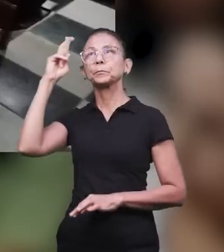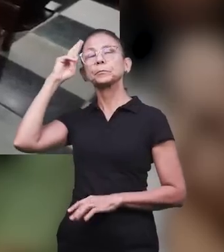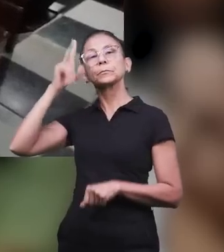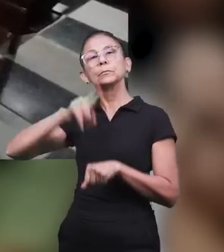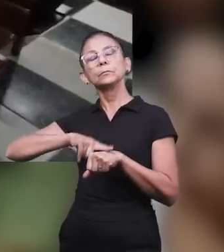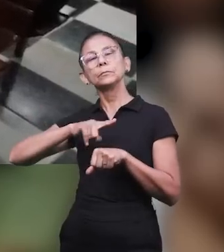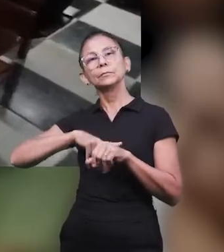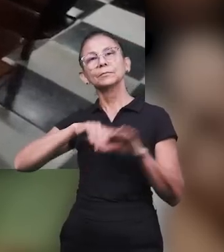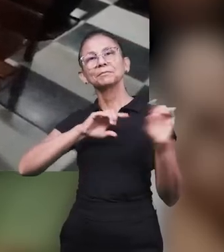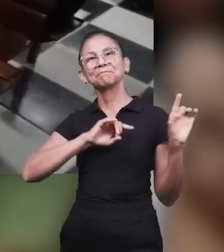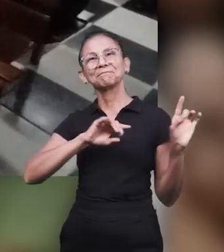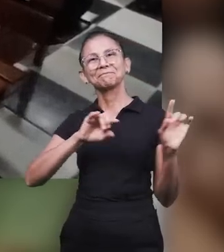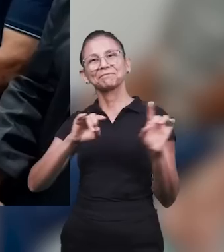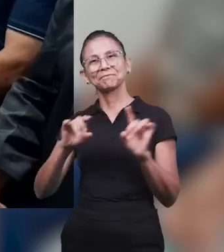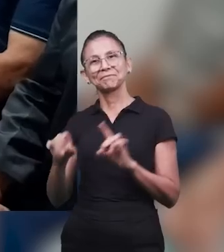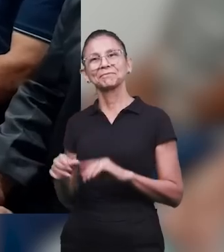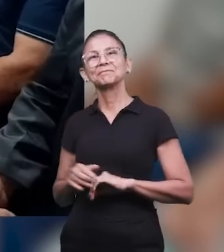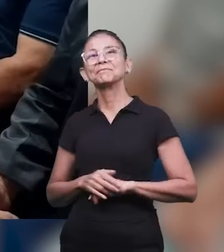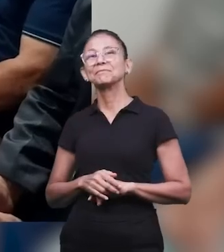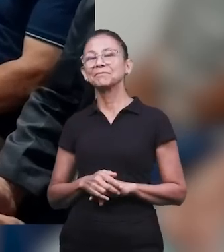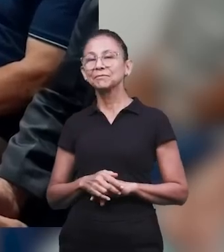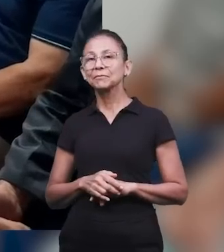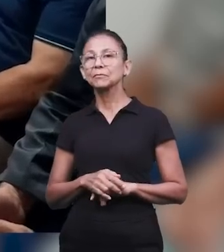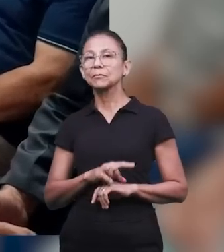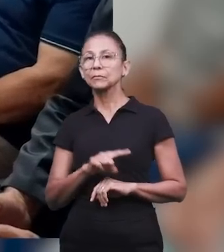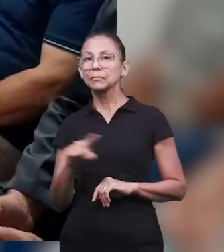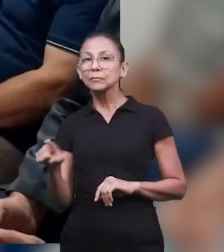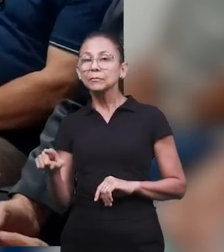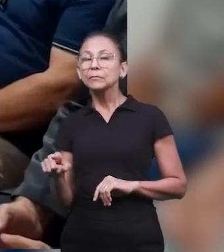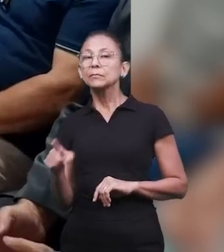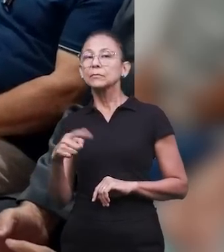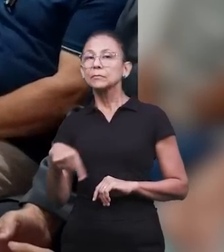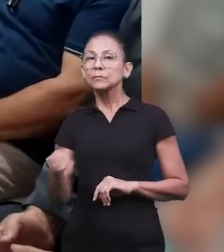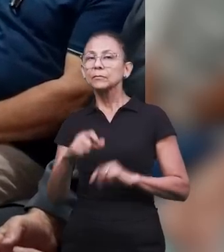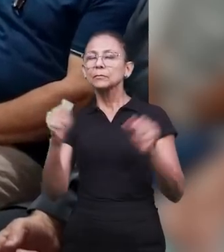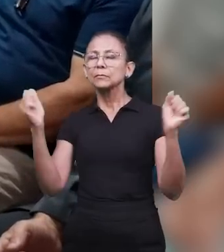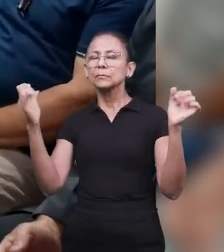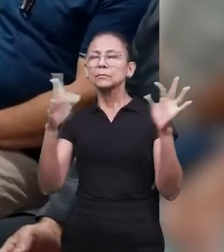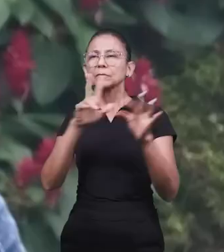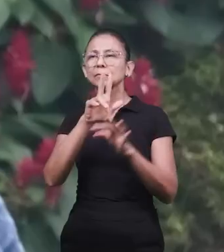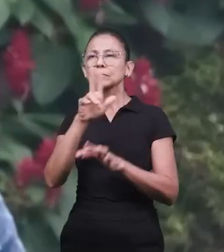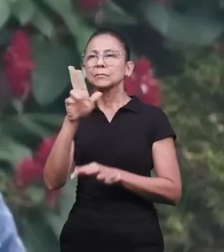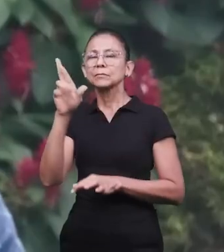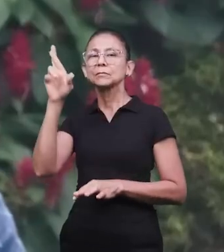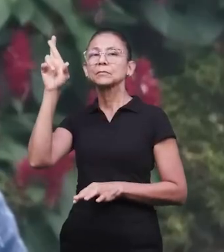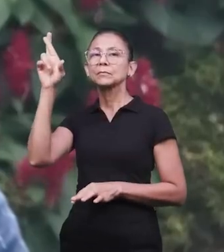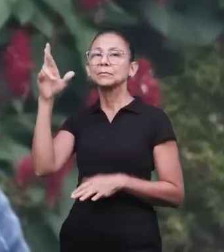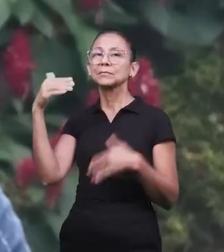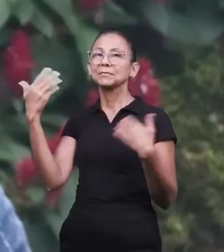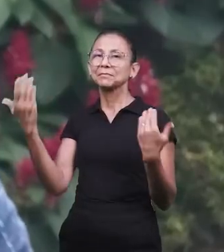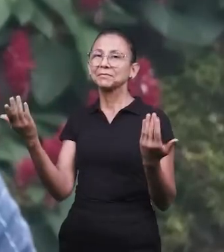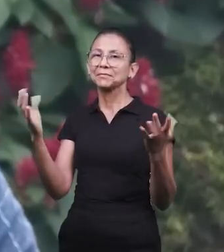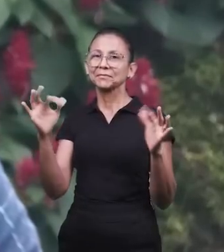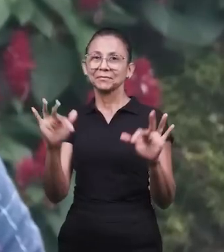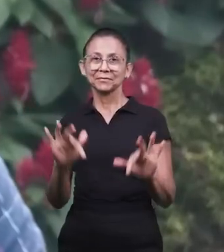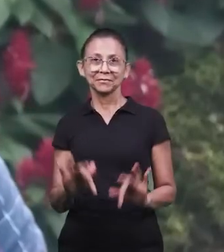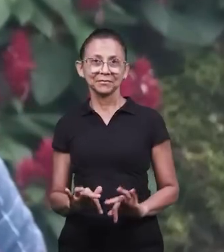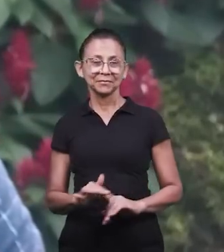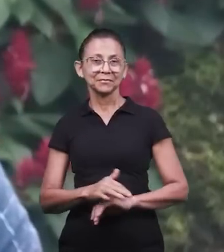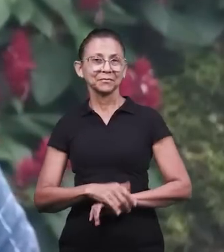muito especial também ali para a igreja, a qual os irmãos ali também puderam ali glorificar ao nome do Senhor. Assim nós encerramos a